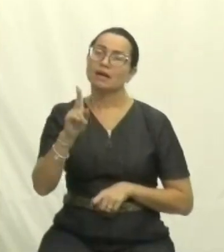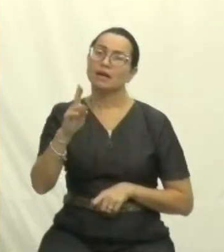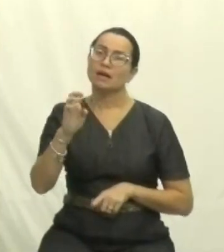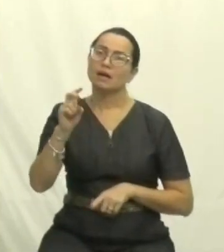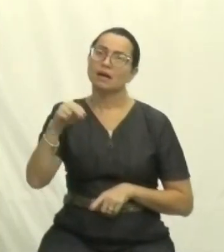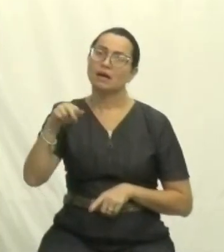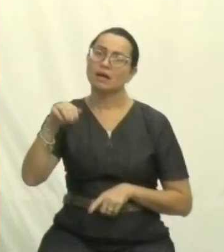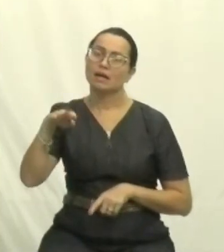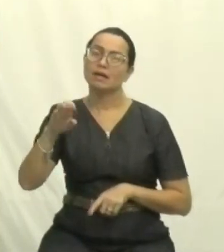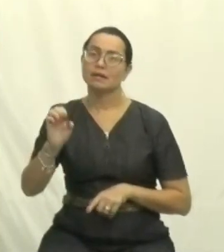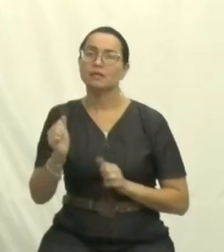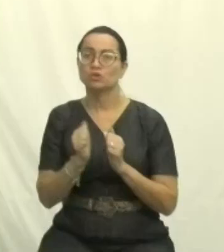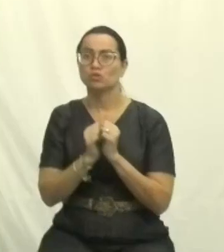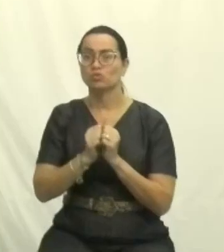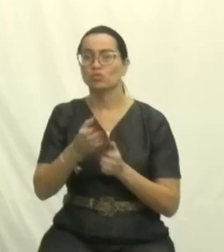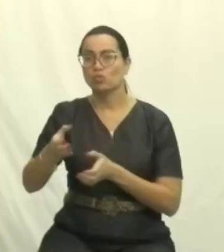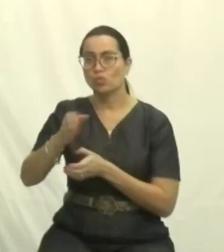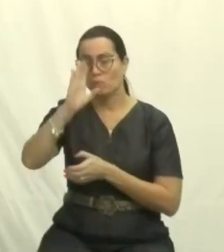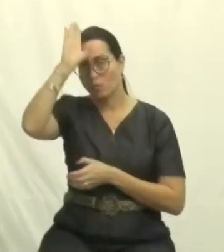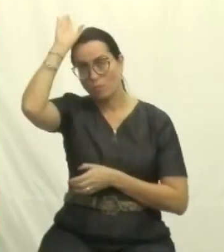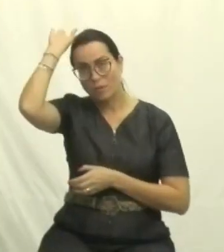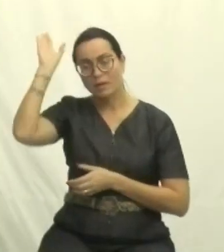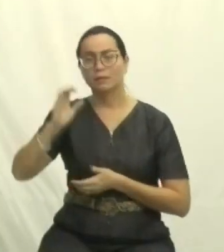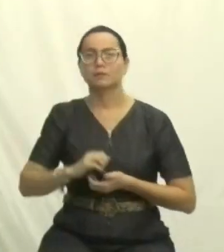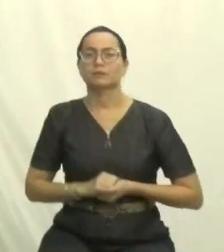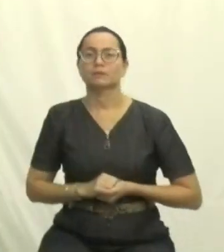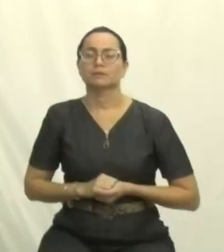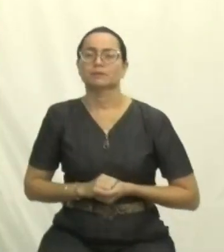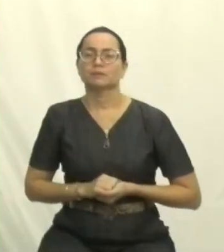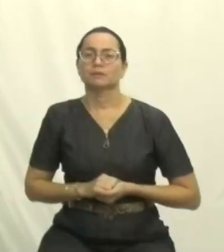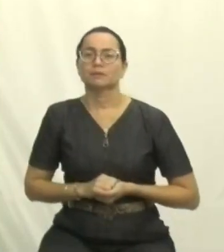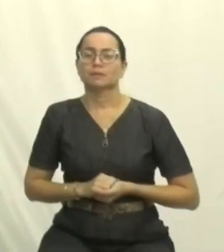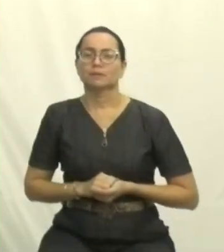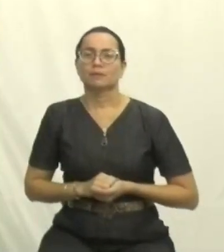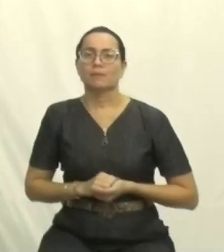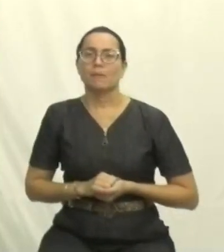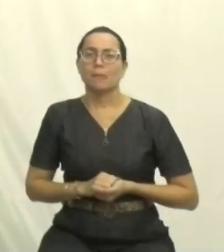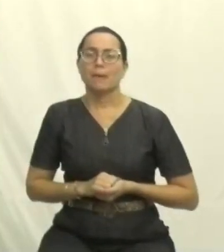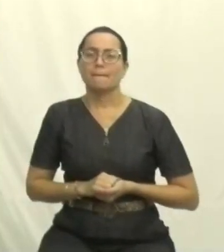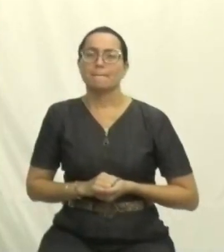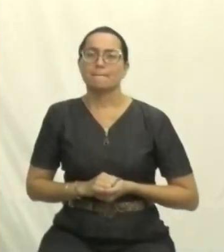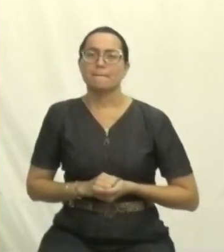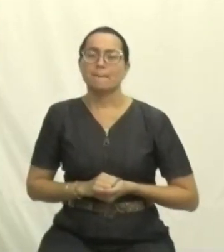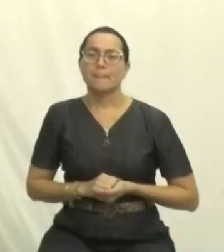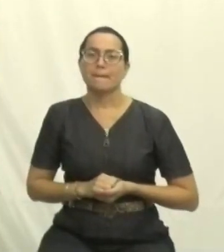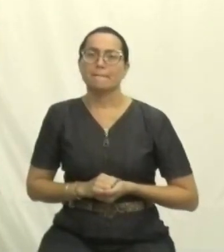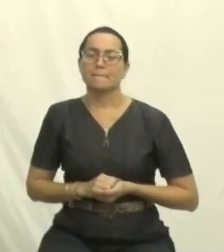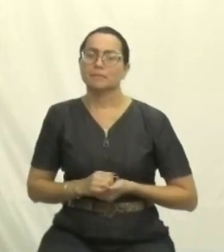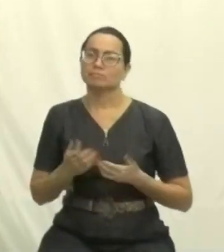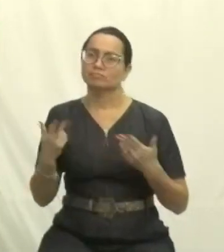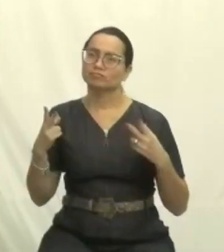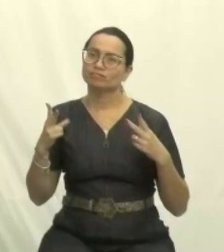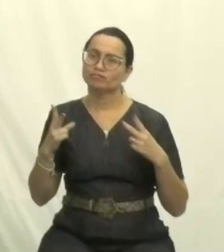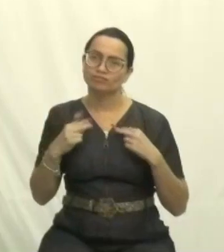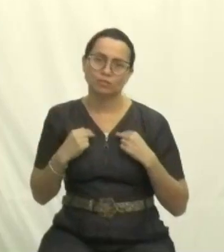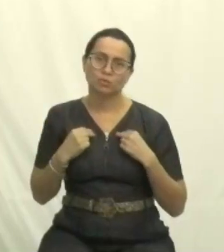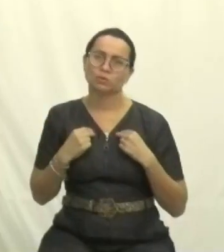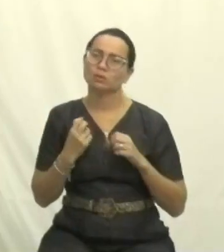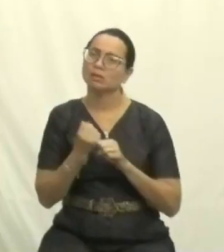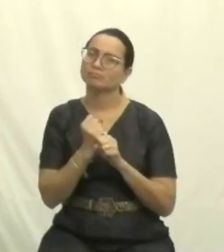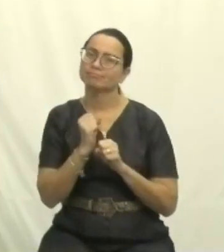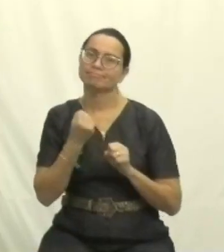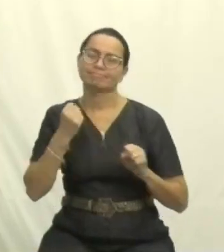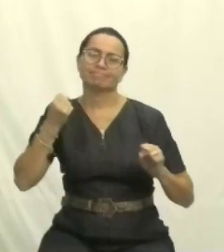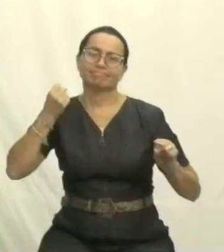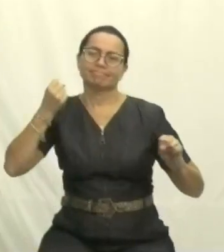com o Renan e o Defavre, em nome de toda a corporação do Corpo de Bombeiros, a grandiosidade do Corpo de Bombeiros,